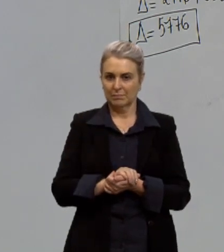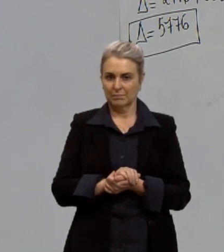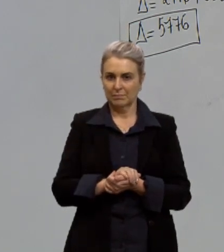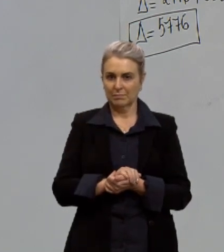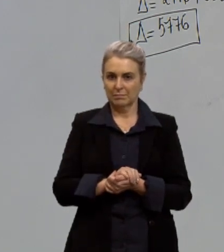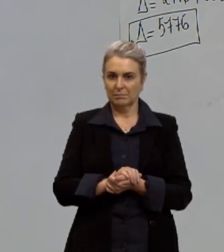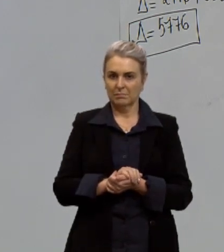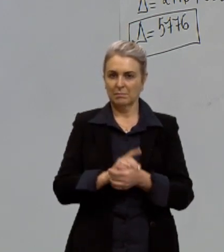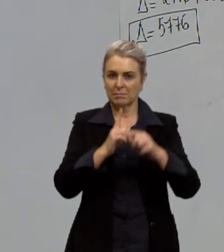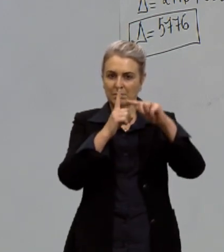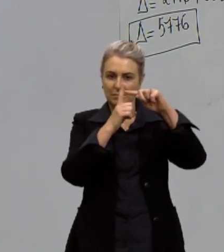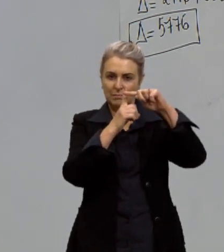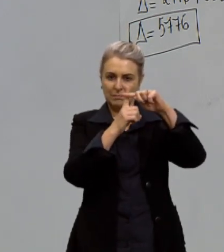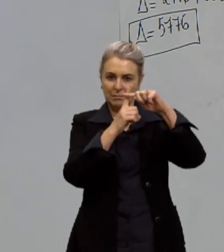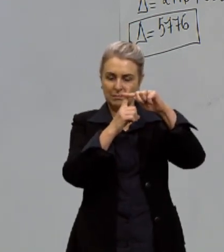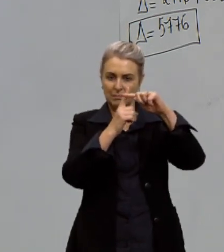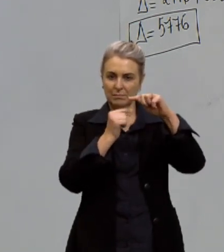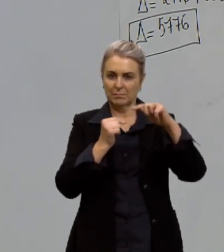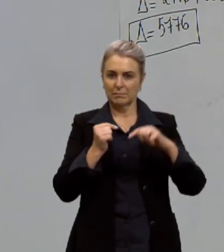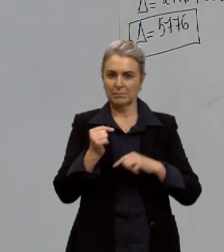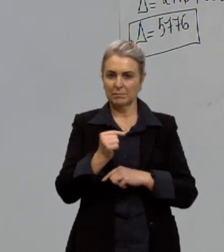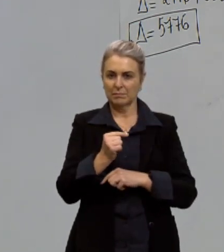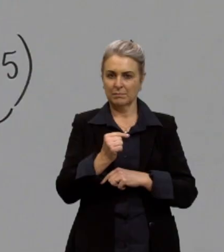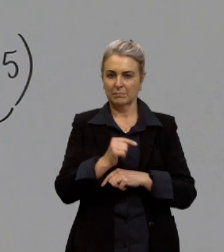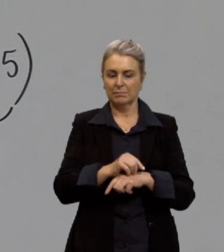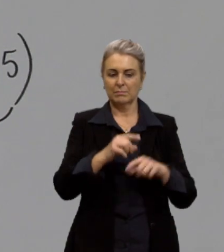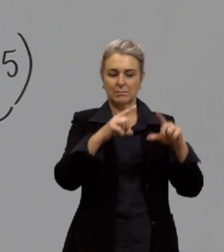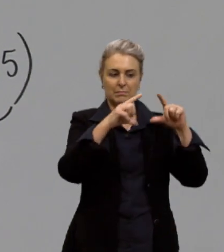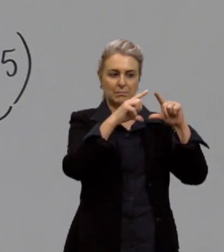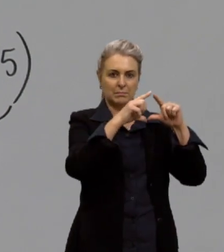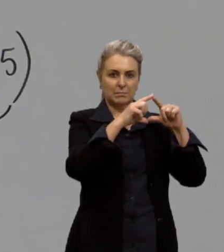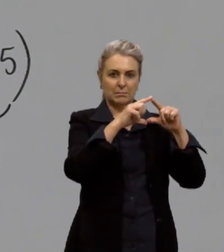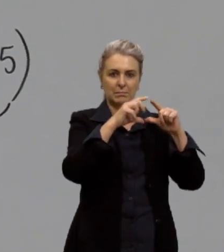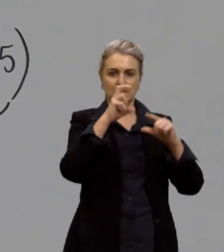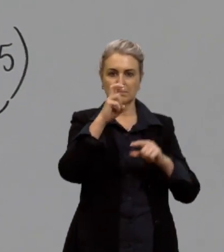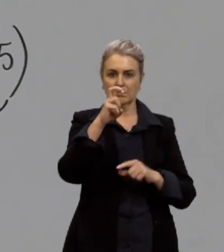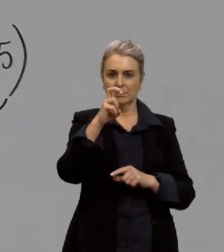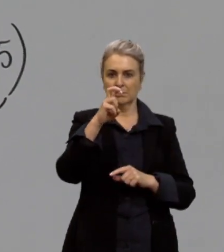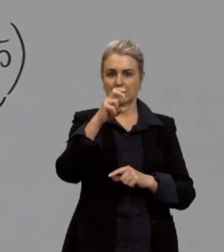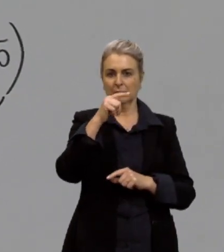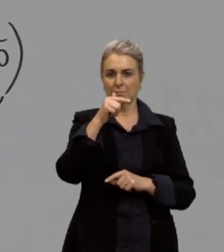Mais ou menos. Quem é o delta?